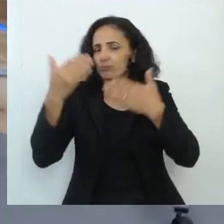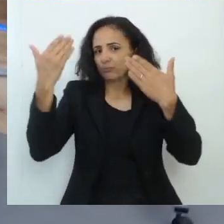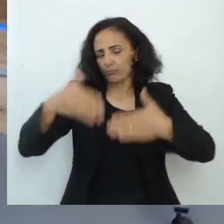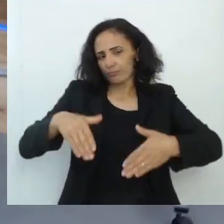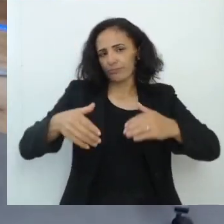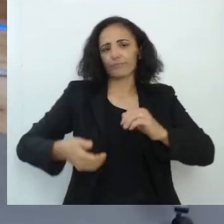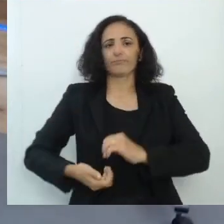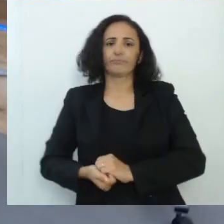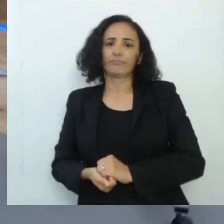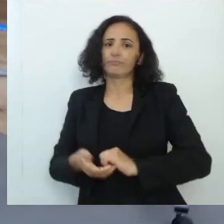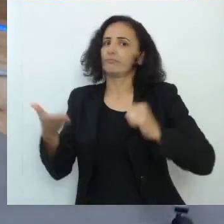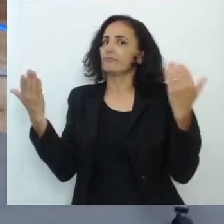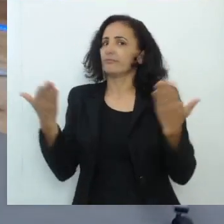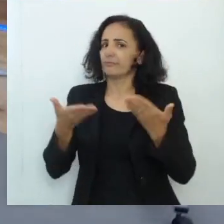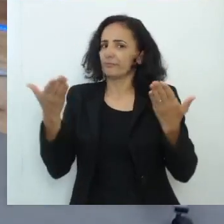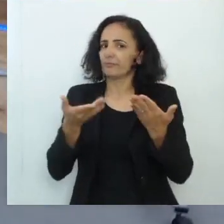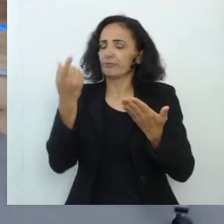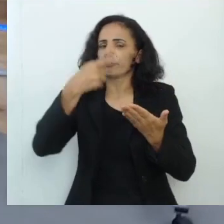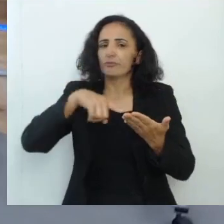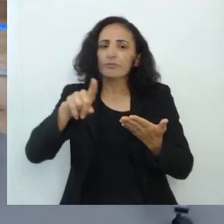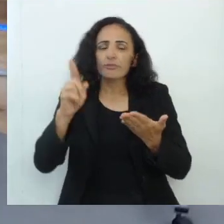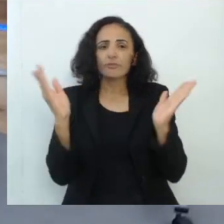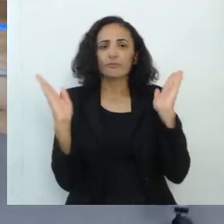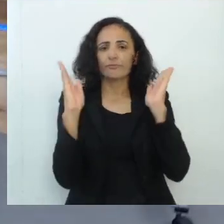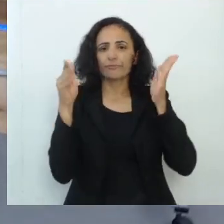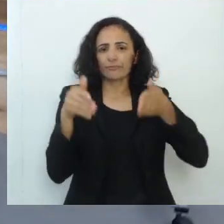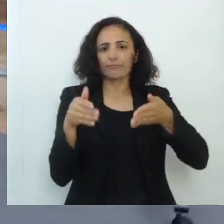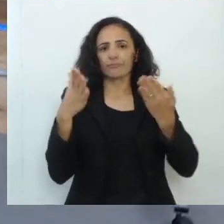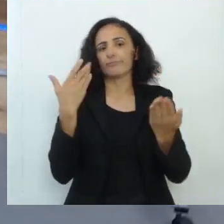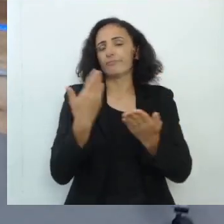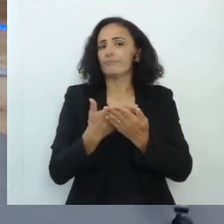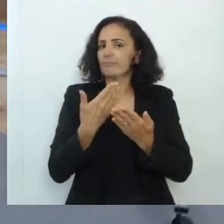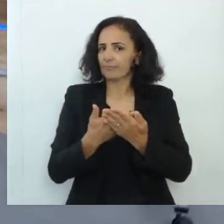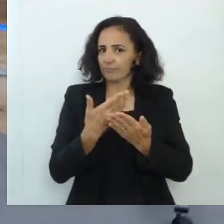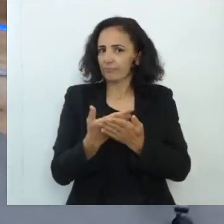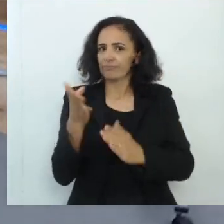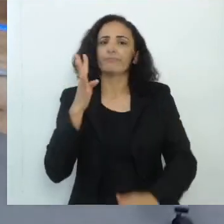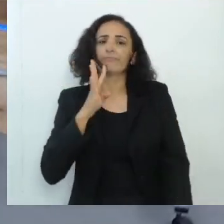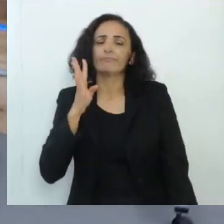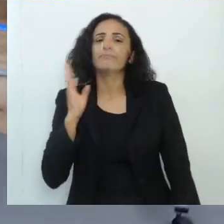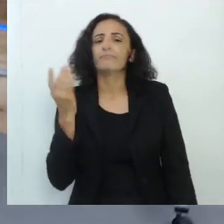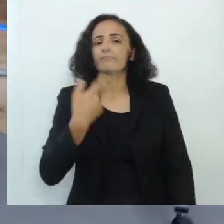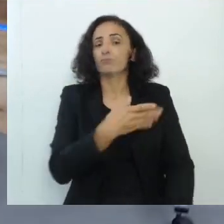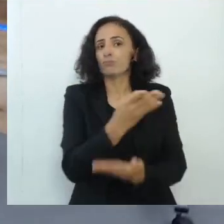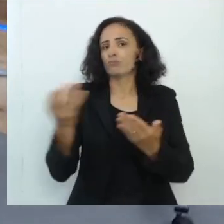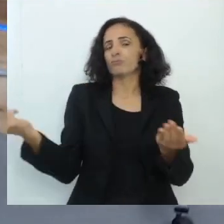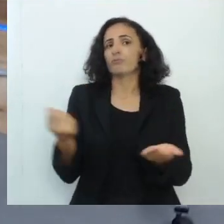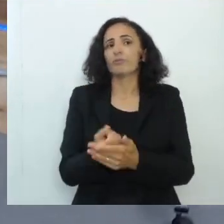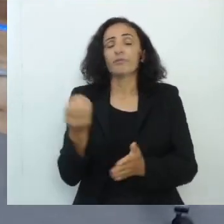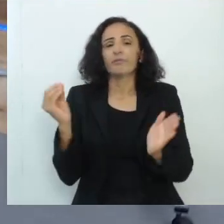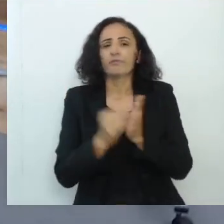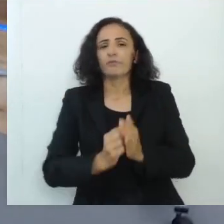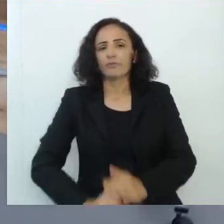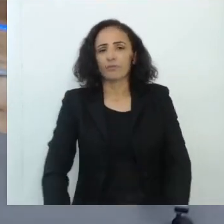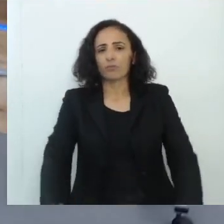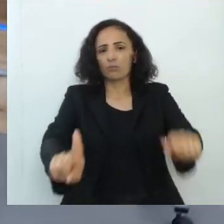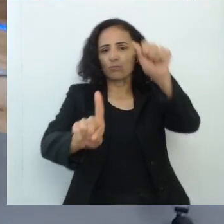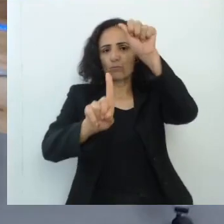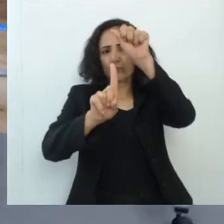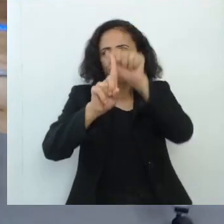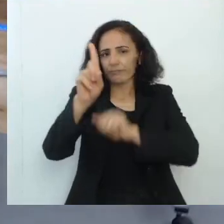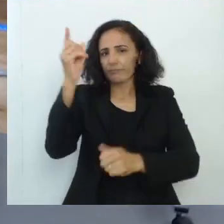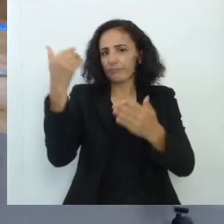A partir de hoje é contagem regressiva para o seriado 2. Beleza? Lembrem que só falta um mês para a prova de